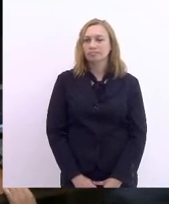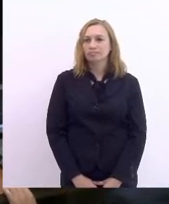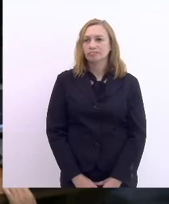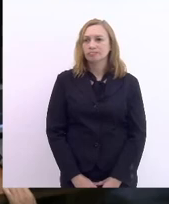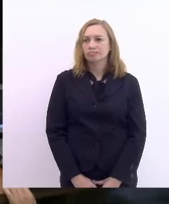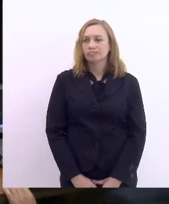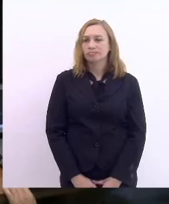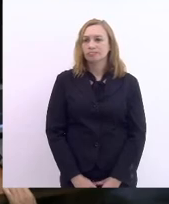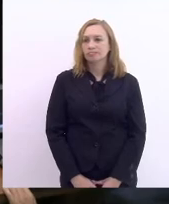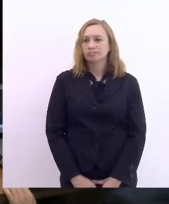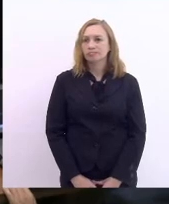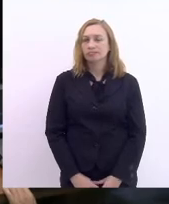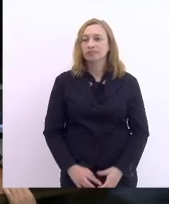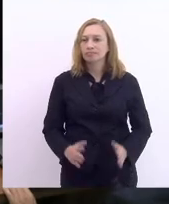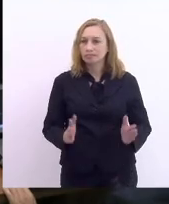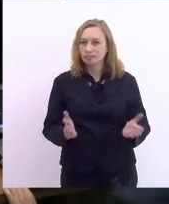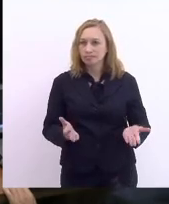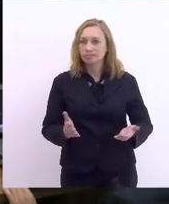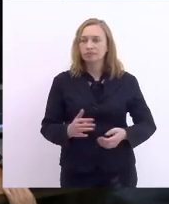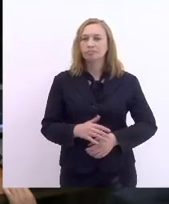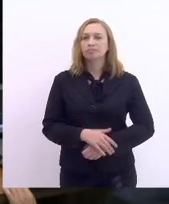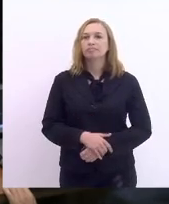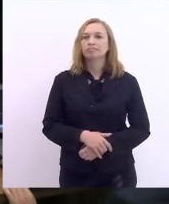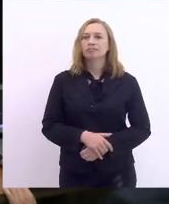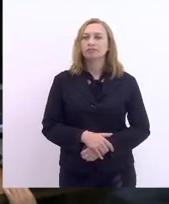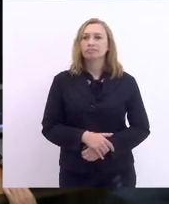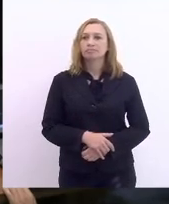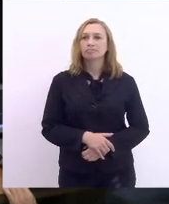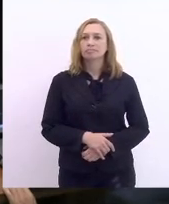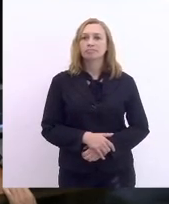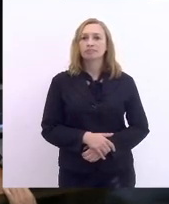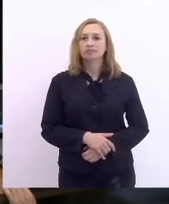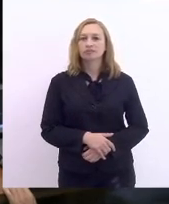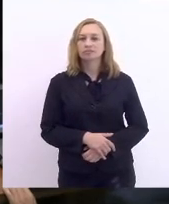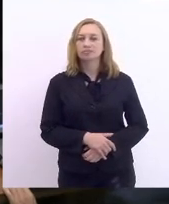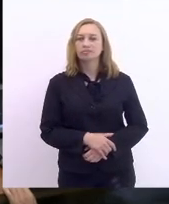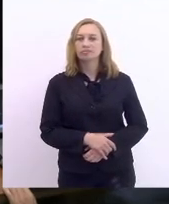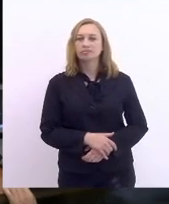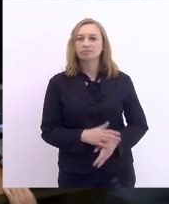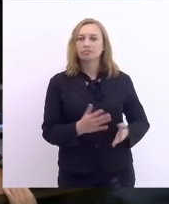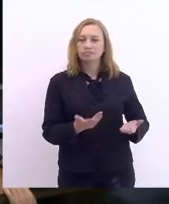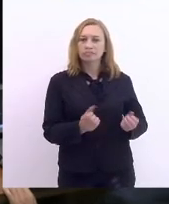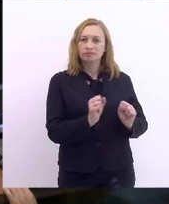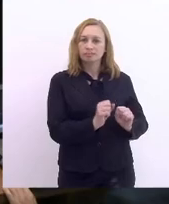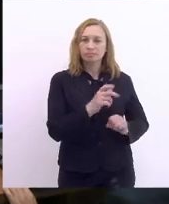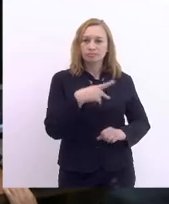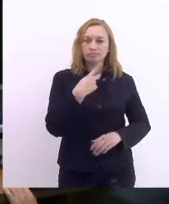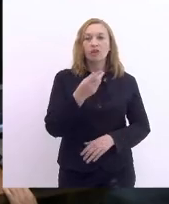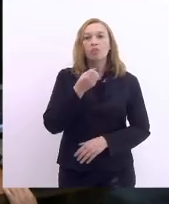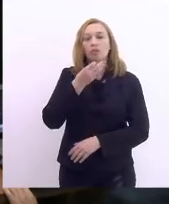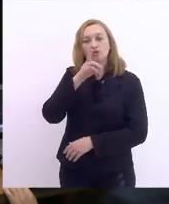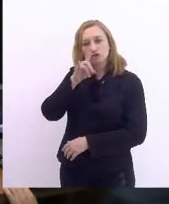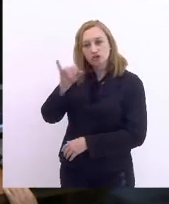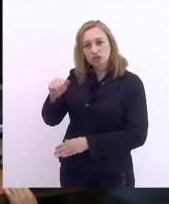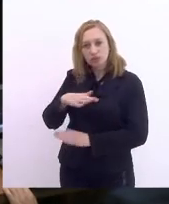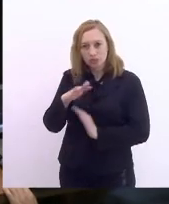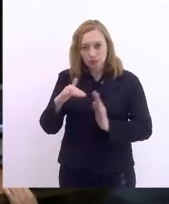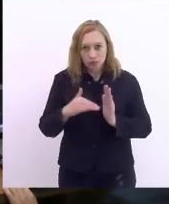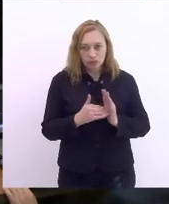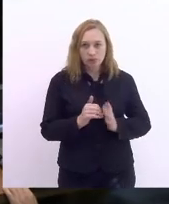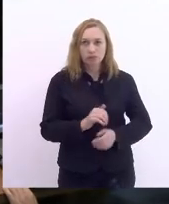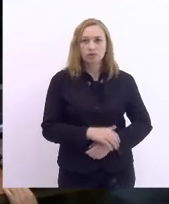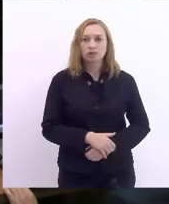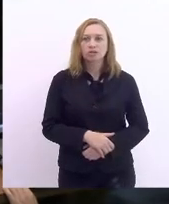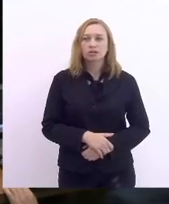bom então passo agora a palavra para cerimonialista Oi bom dia a todos